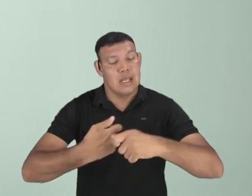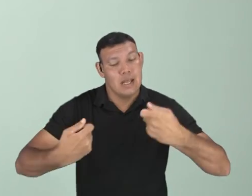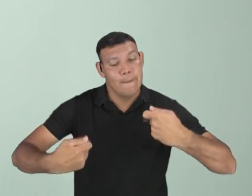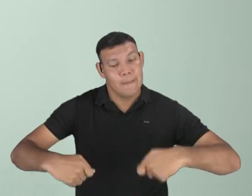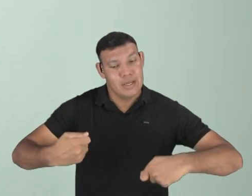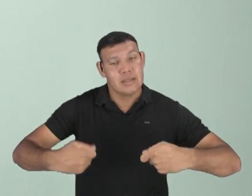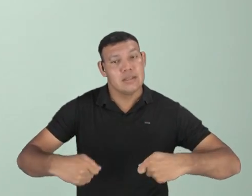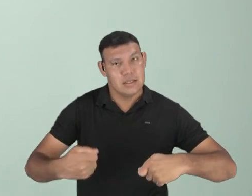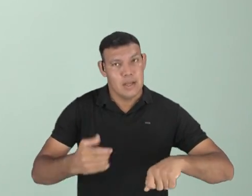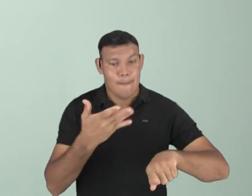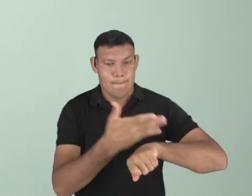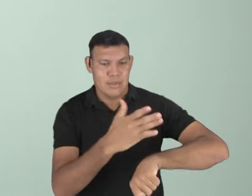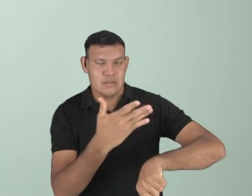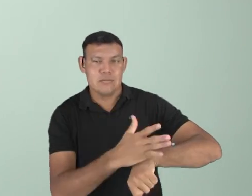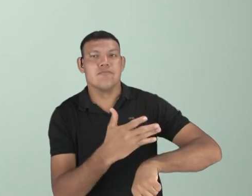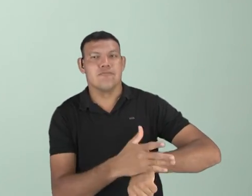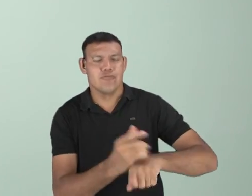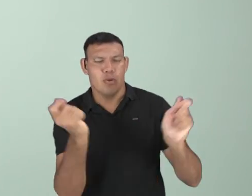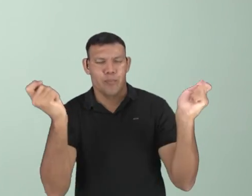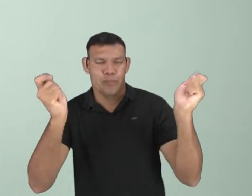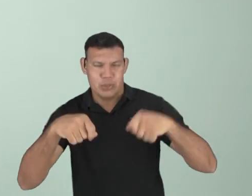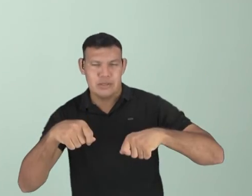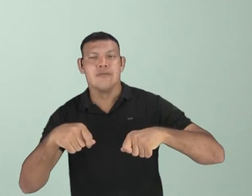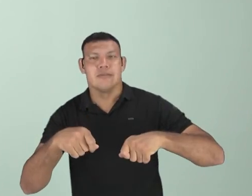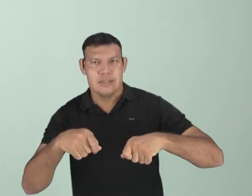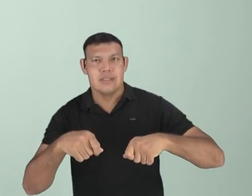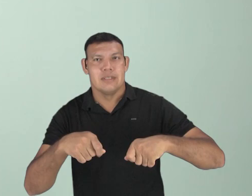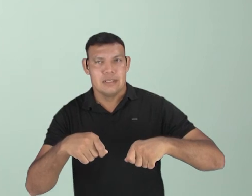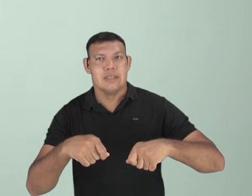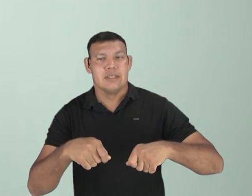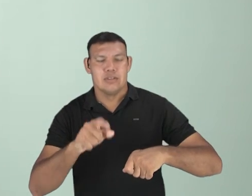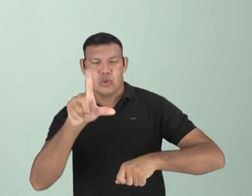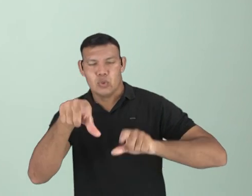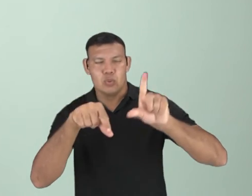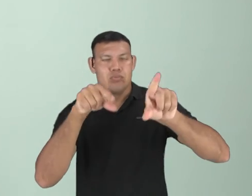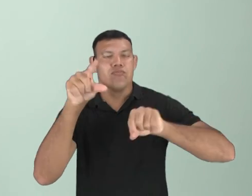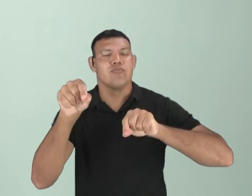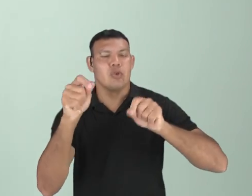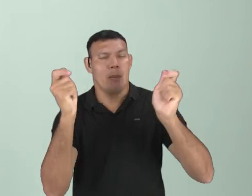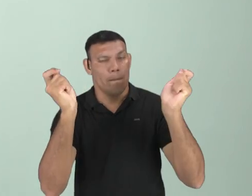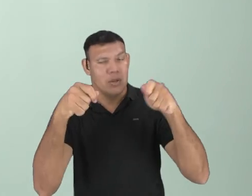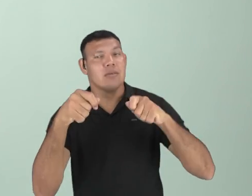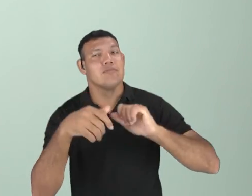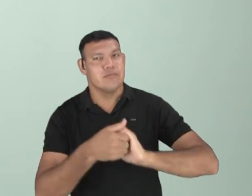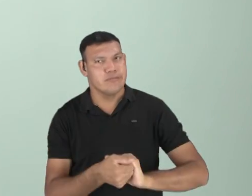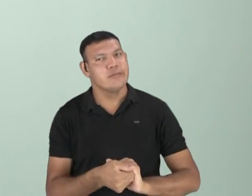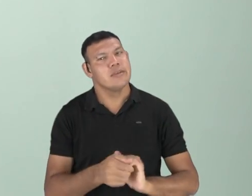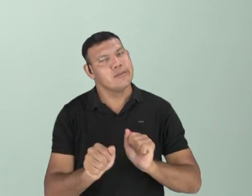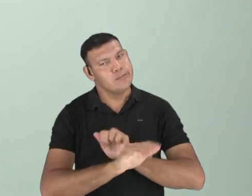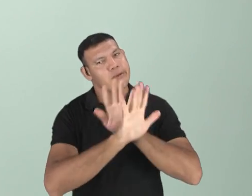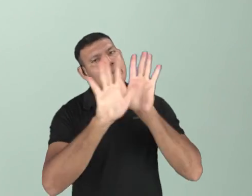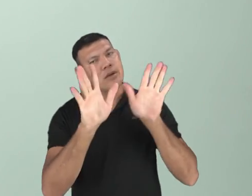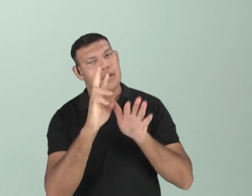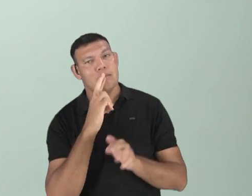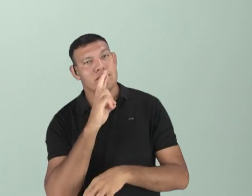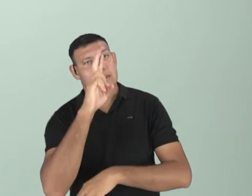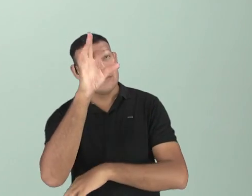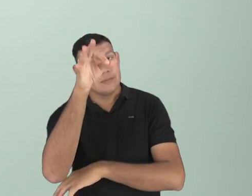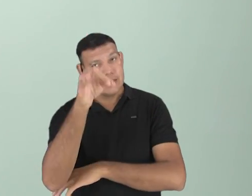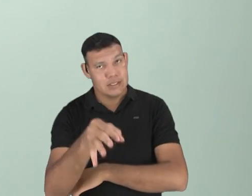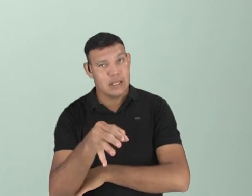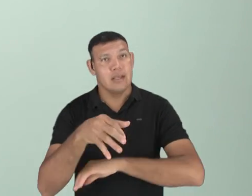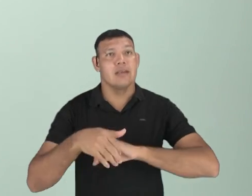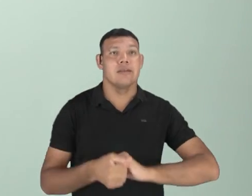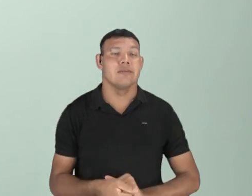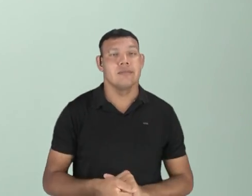da máxima participação possível para uma tomada de decisão, então, obviamente, a resposta,